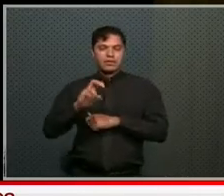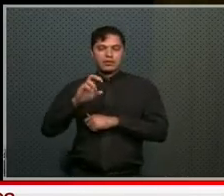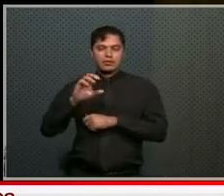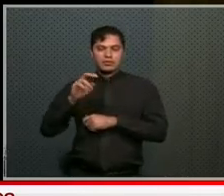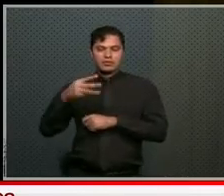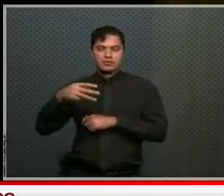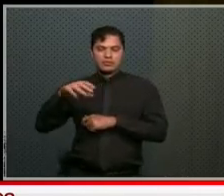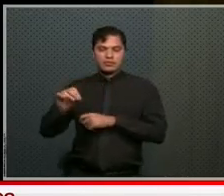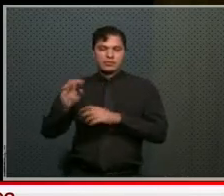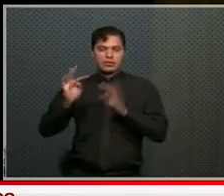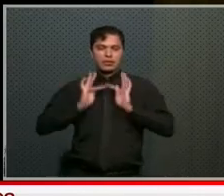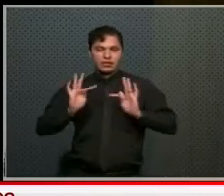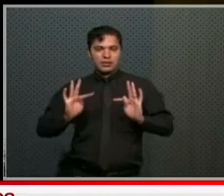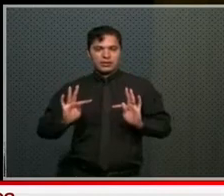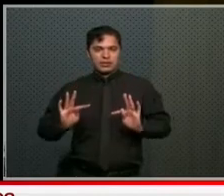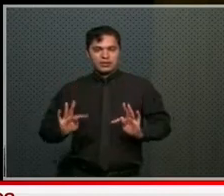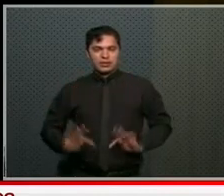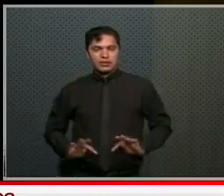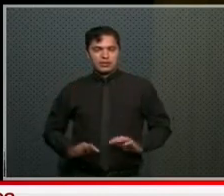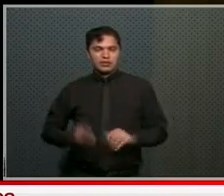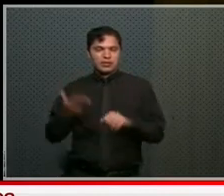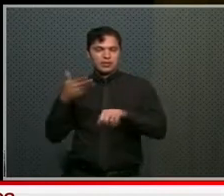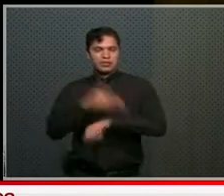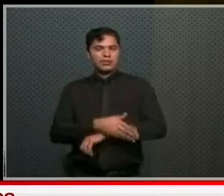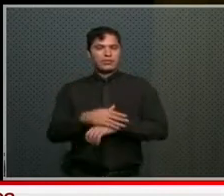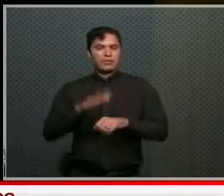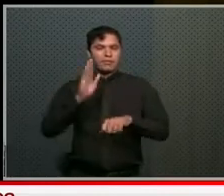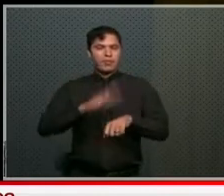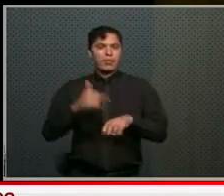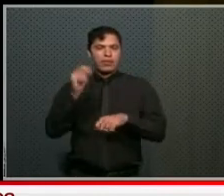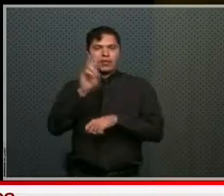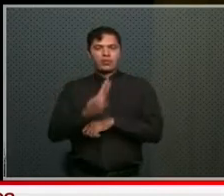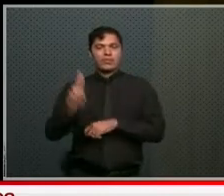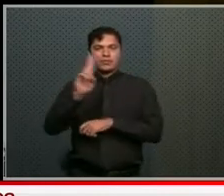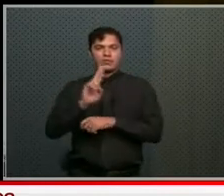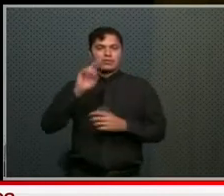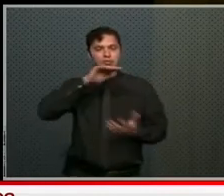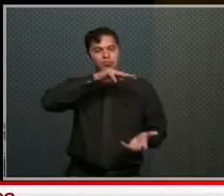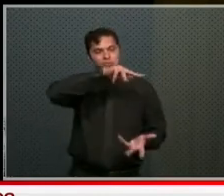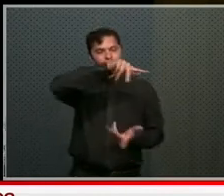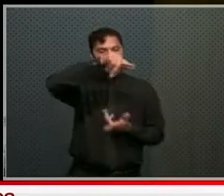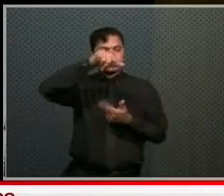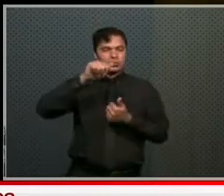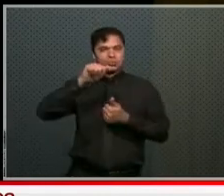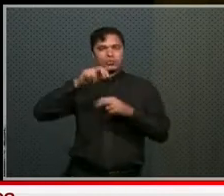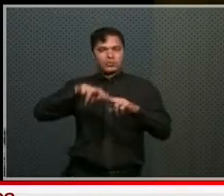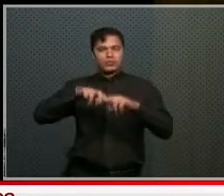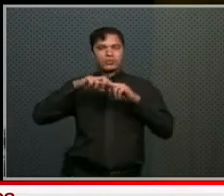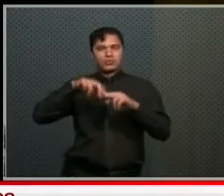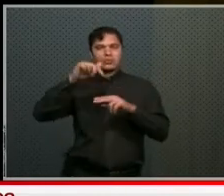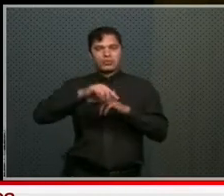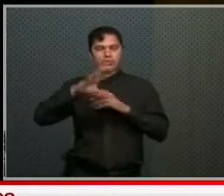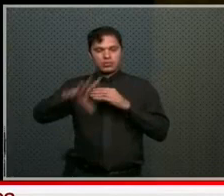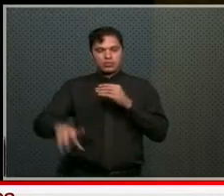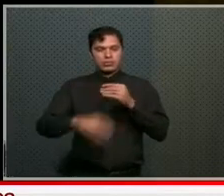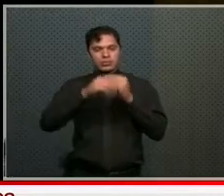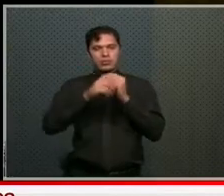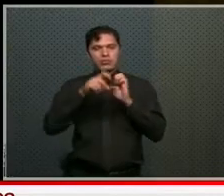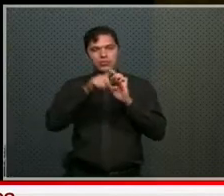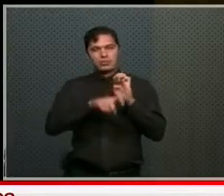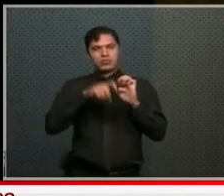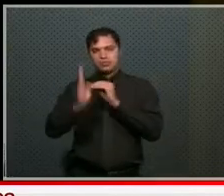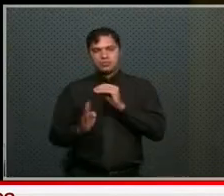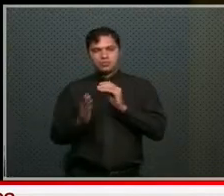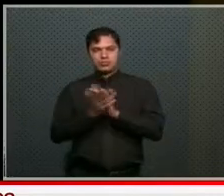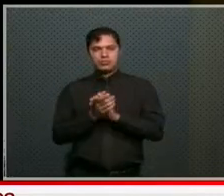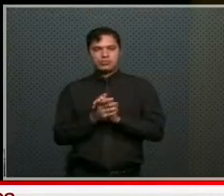técnico da Embrapa para as melhores universidades do mundo você entendeu E foi por isso que a contribuição quem dá para